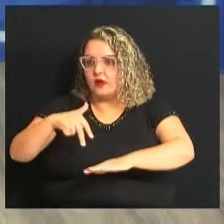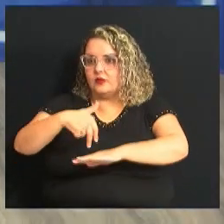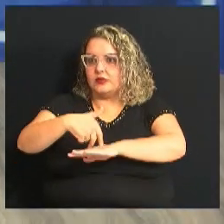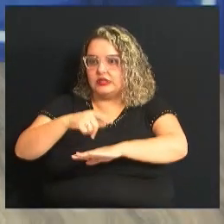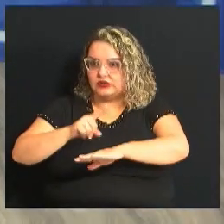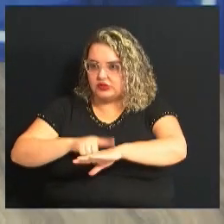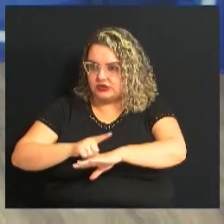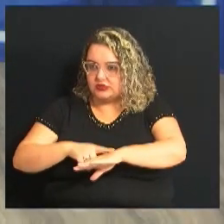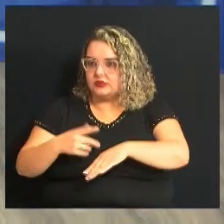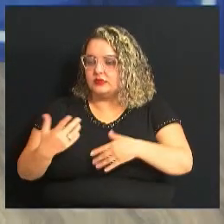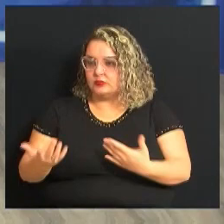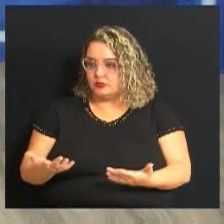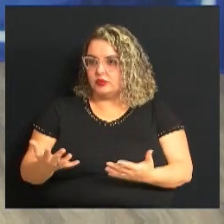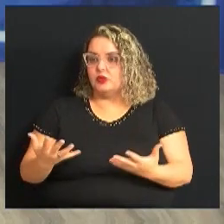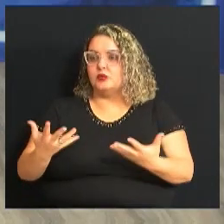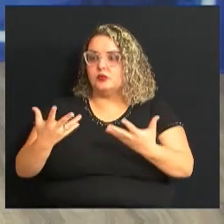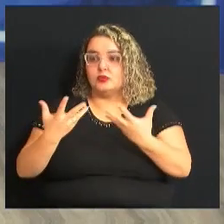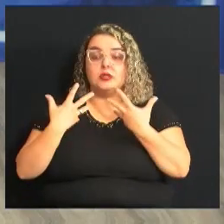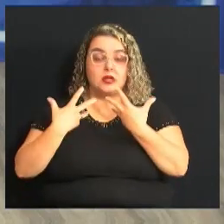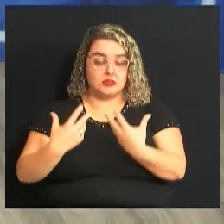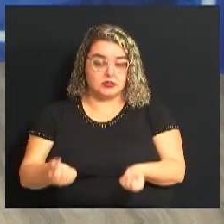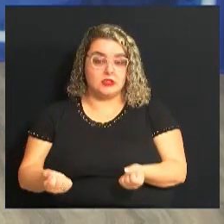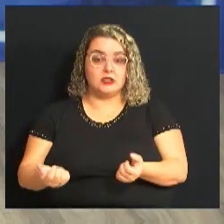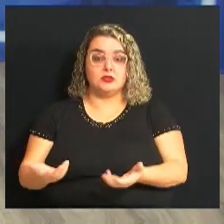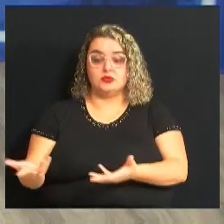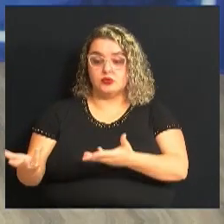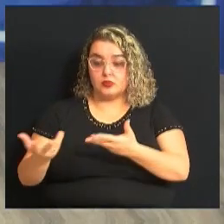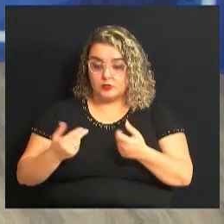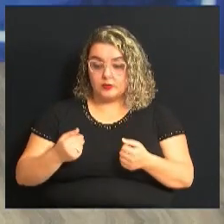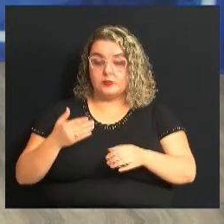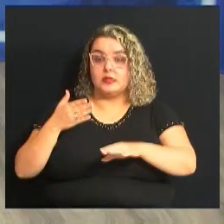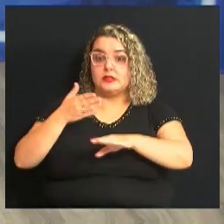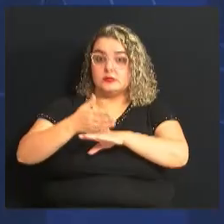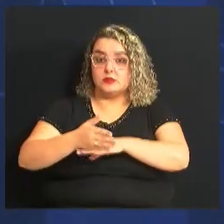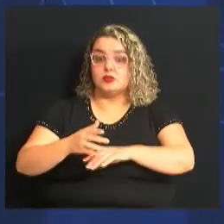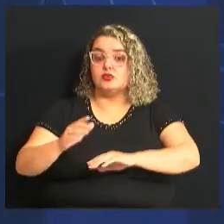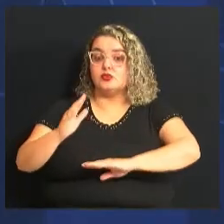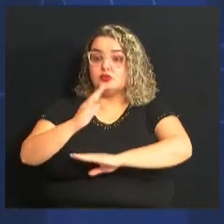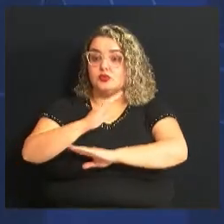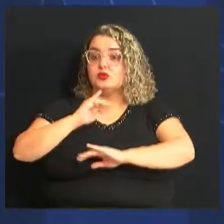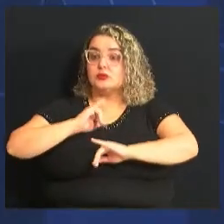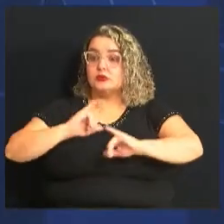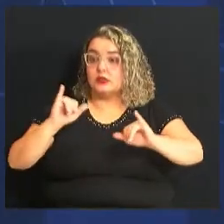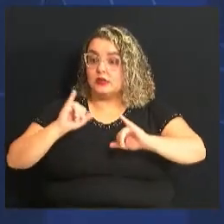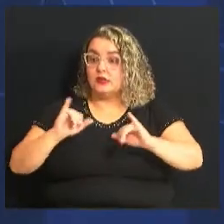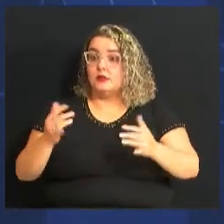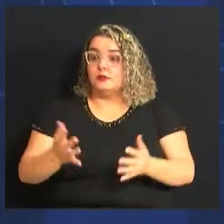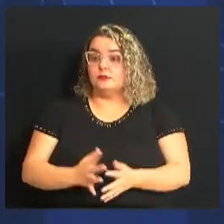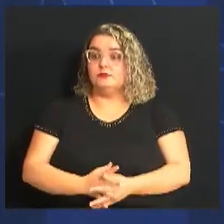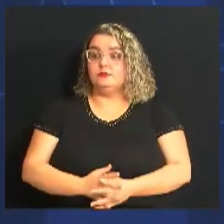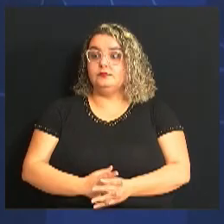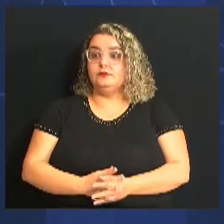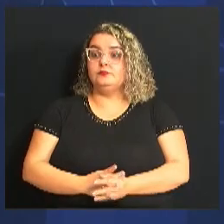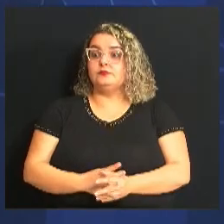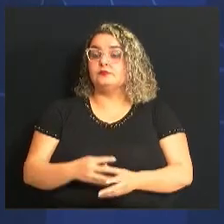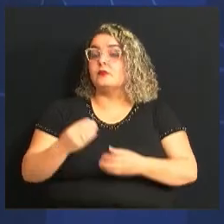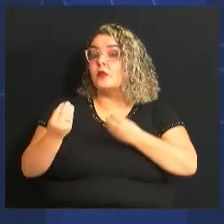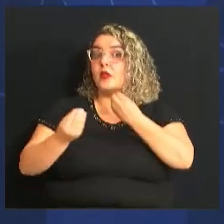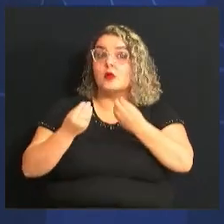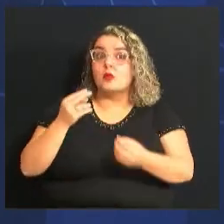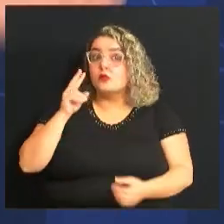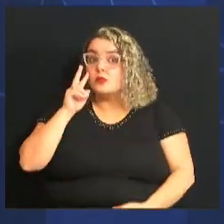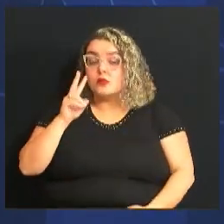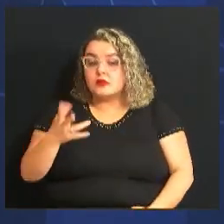disponibilidade do seu tempo, por ter aceito o convite para participar do nosso telejornal, do Câmara Notícia. E como é que você enxerga